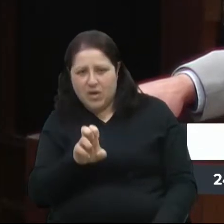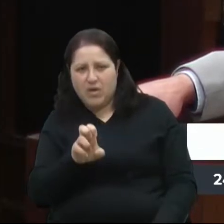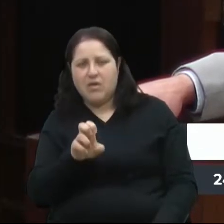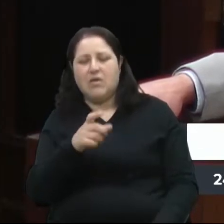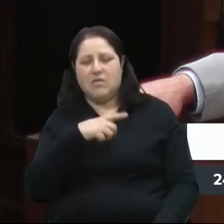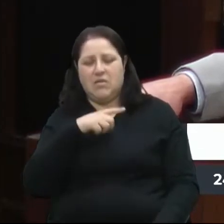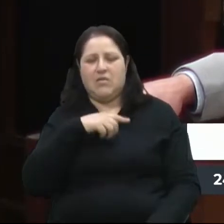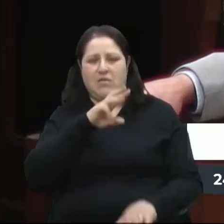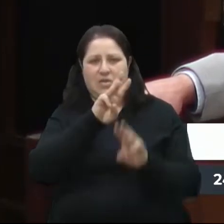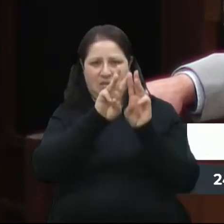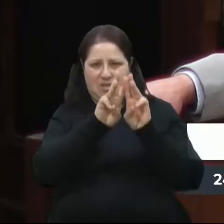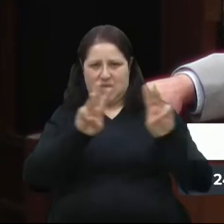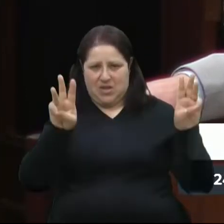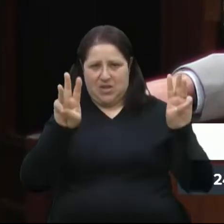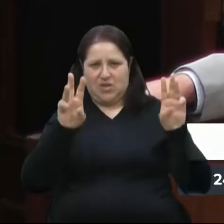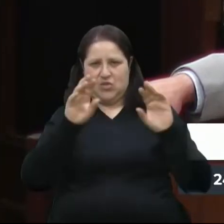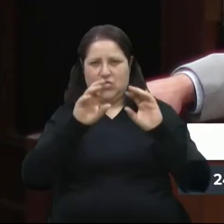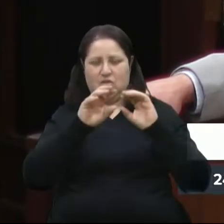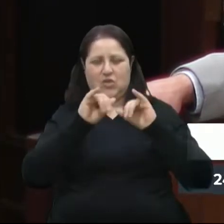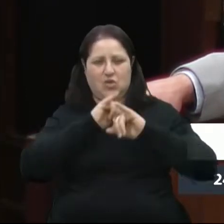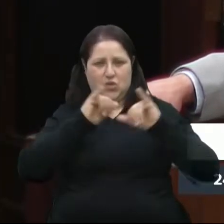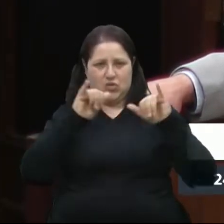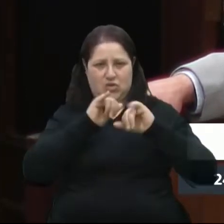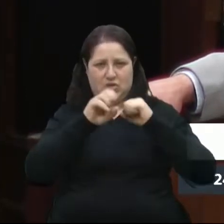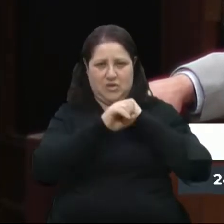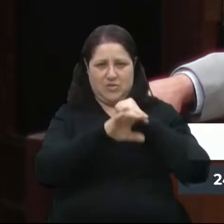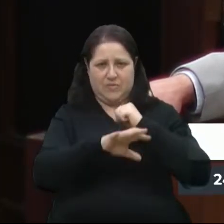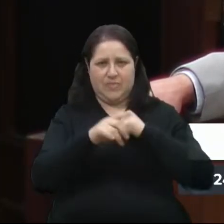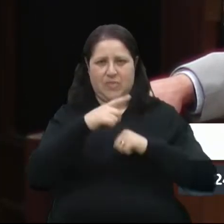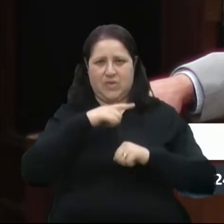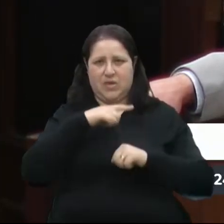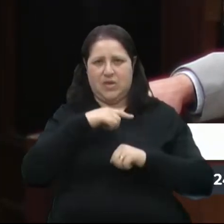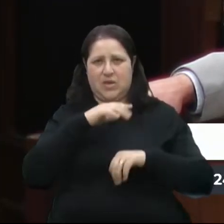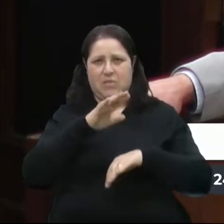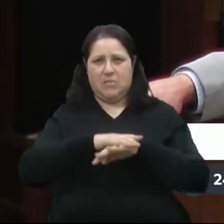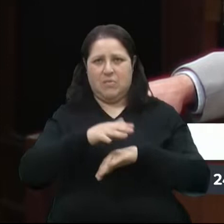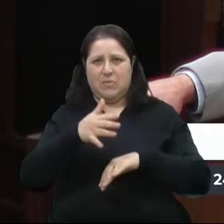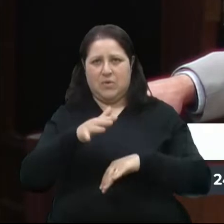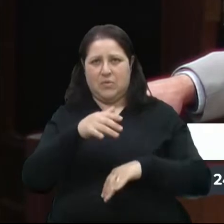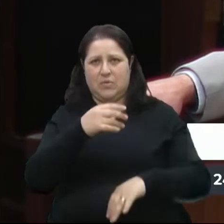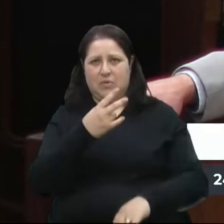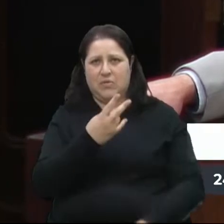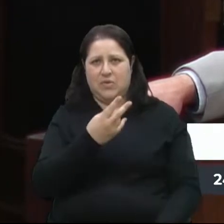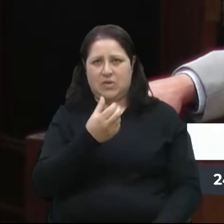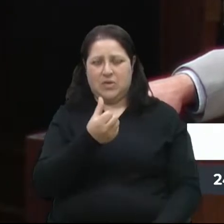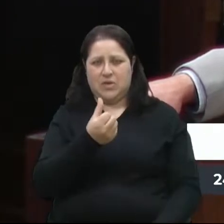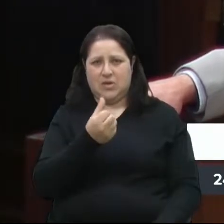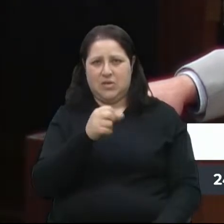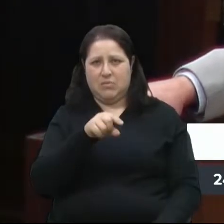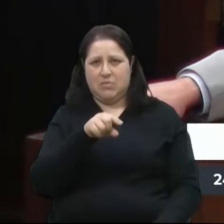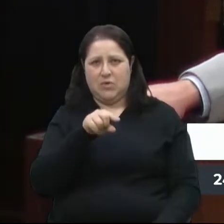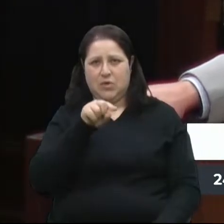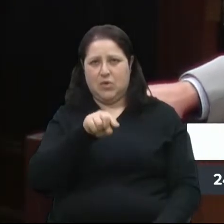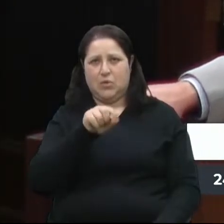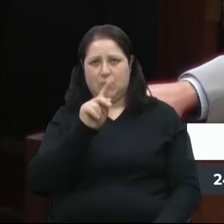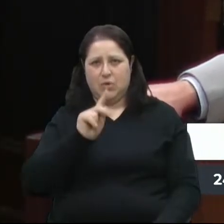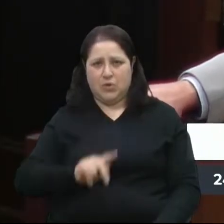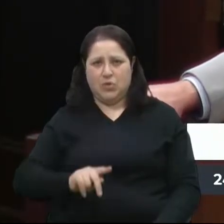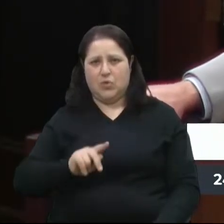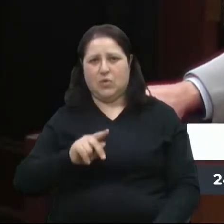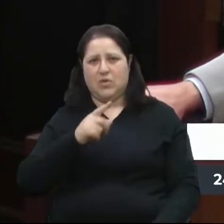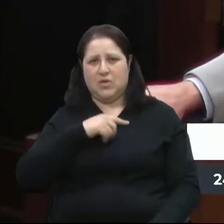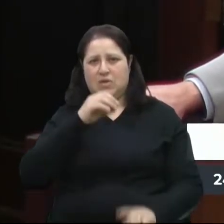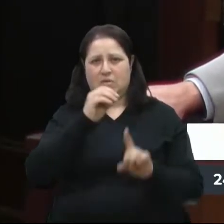existe aproximadamente 26 mil pessoas em situação de vulnerabilidade social. Então, são